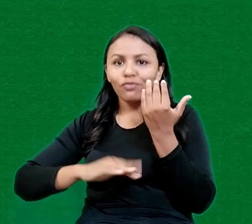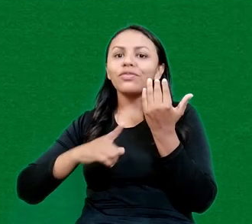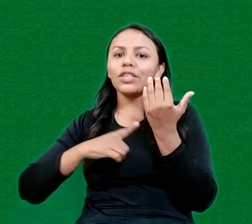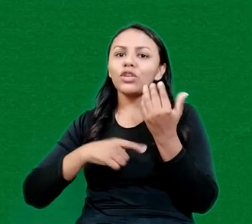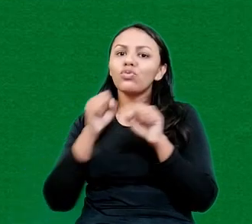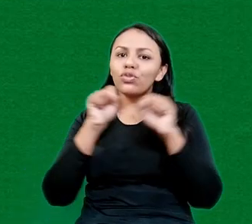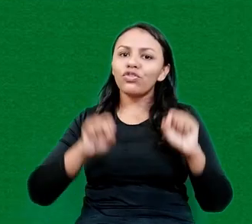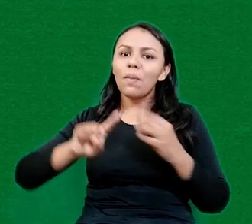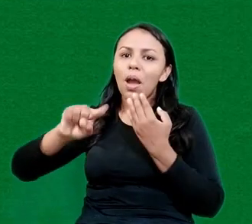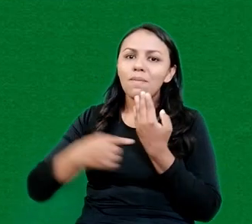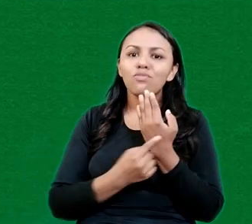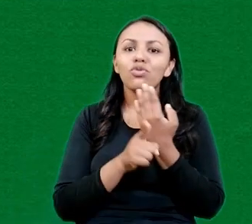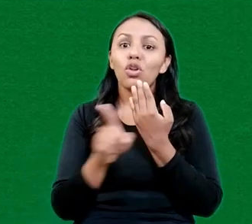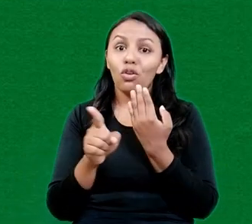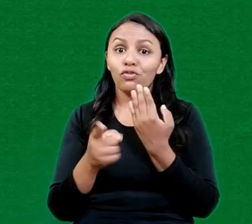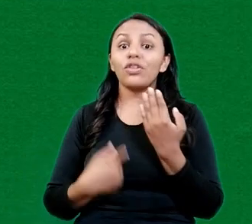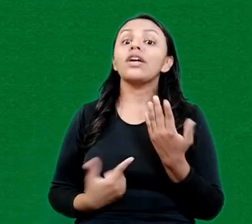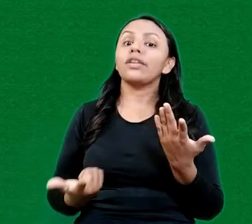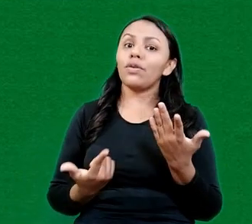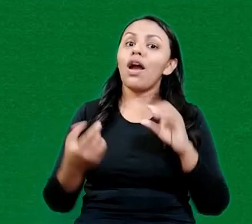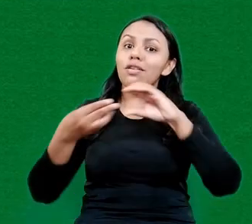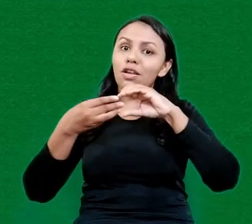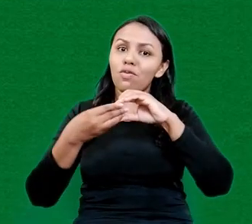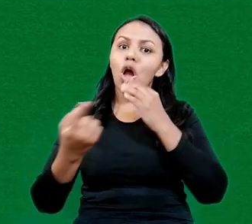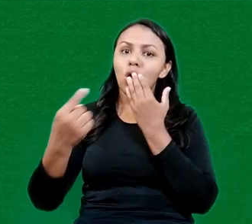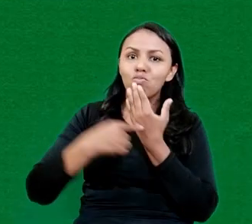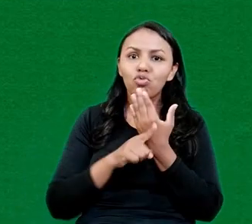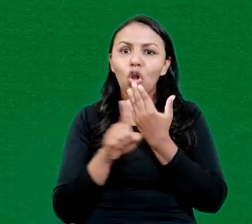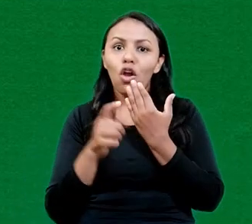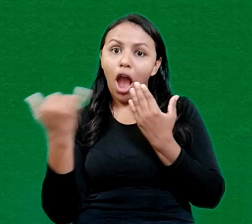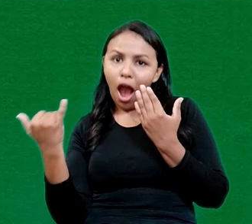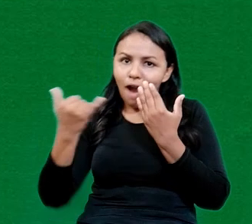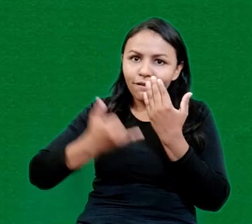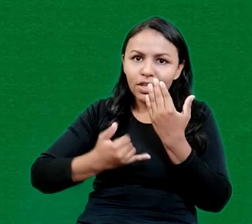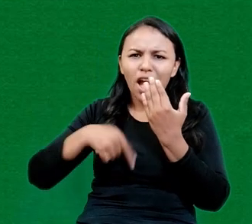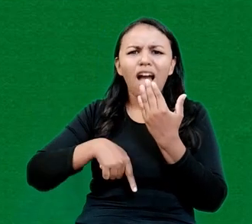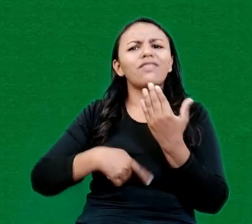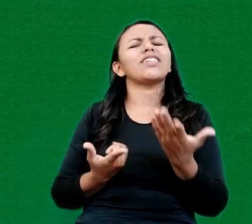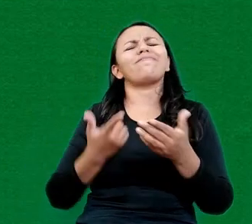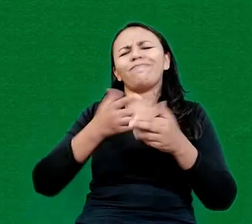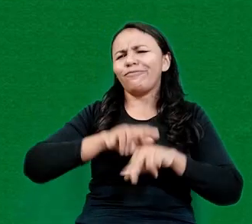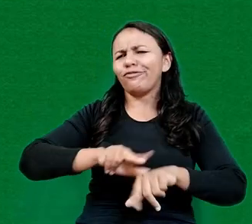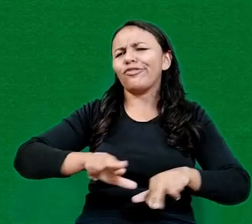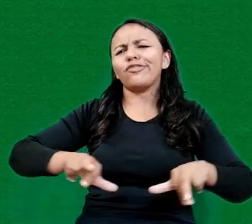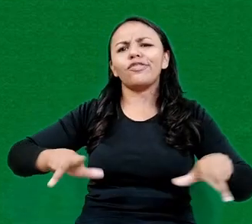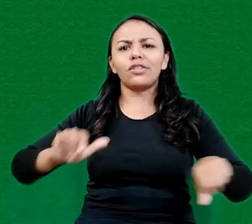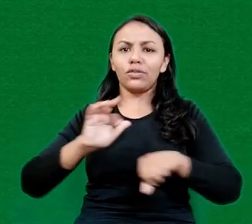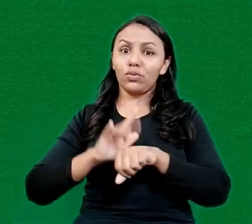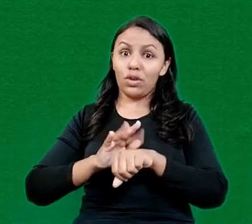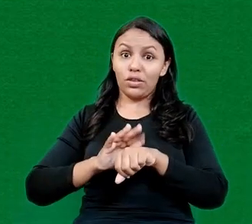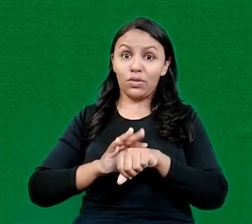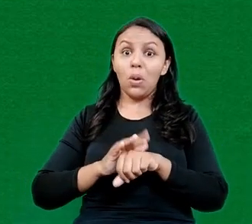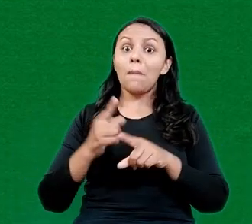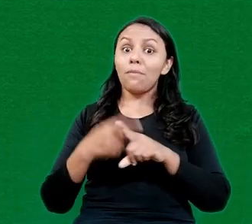do intestino, e essas células imunológicas elas vão ser ativadas, promovendo aí várias doenças, porque as células